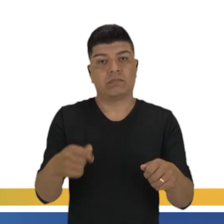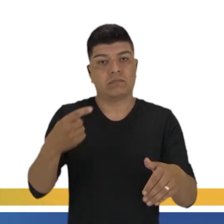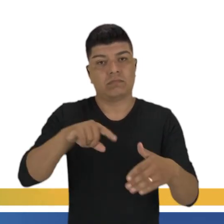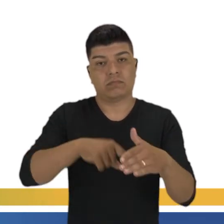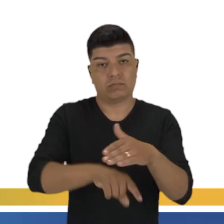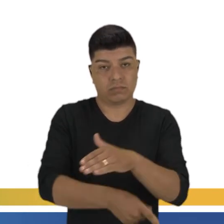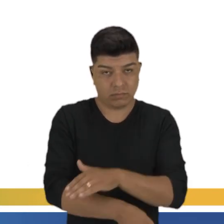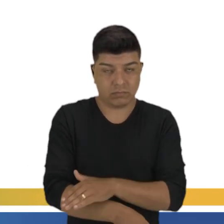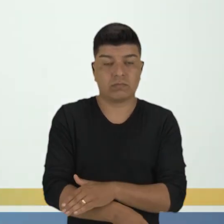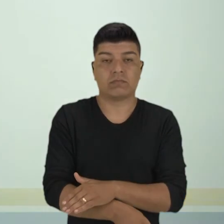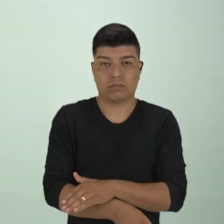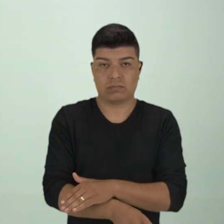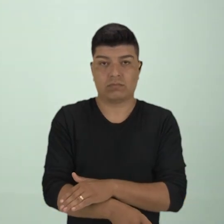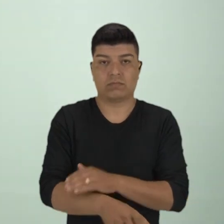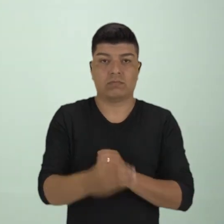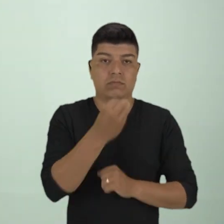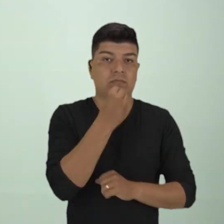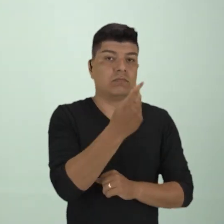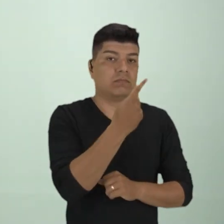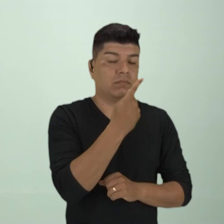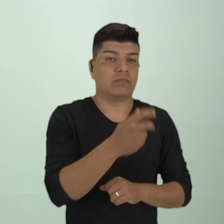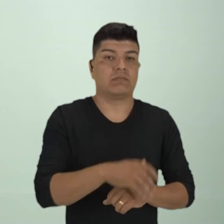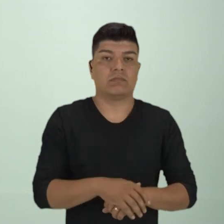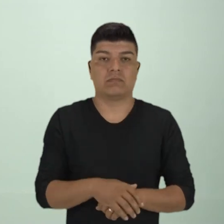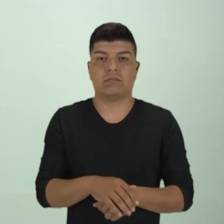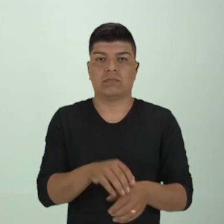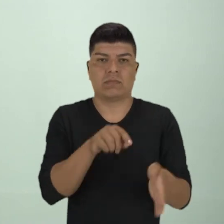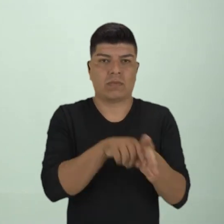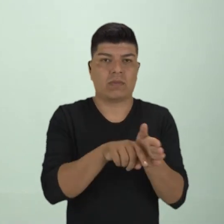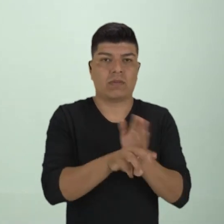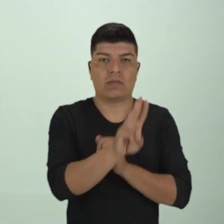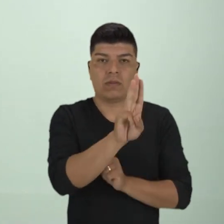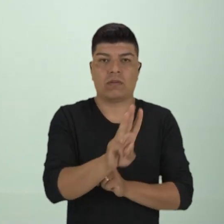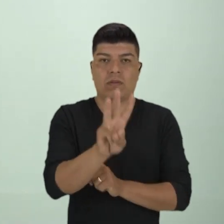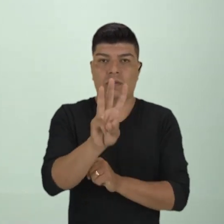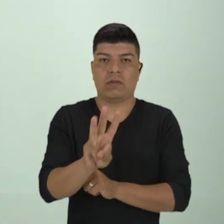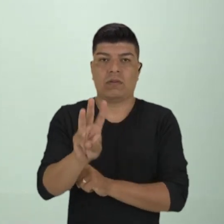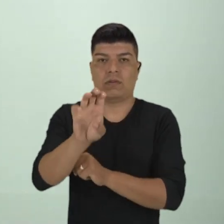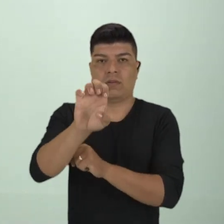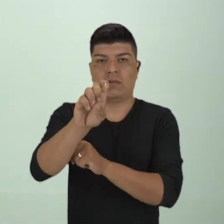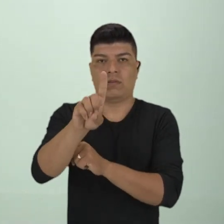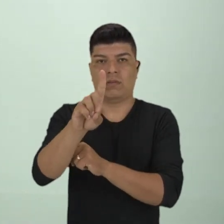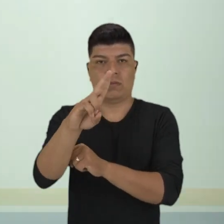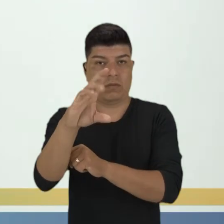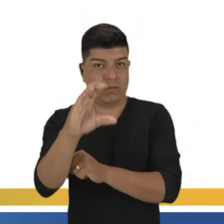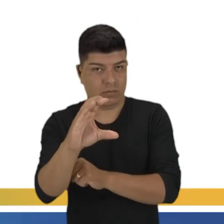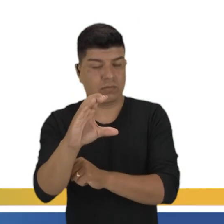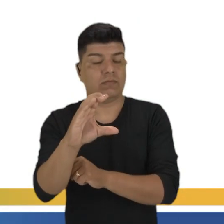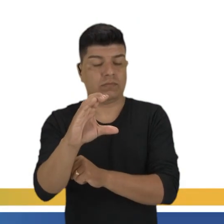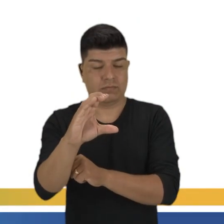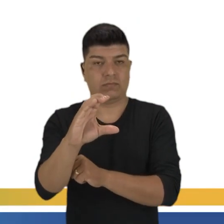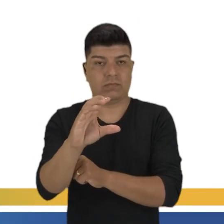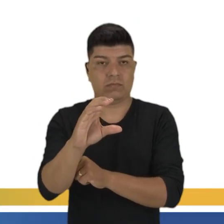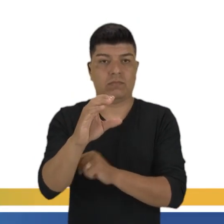aprofundar sobre proporcionalidade. Busquem aí a plataforma Educ, lá no link